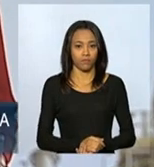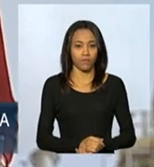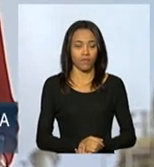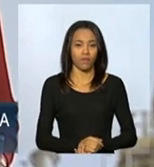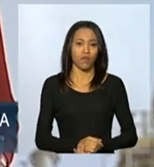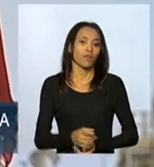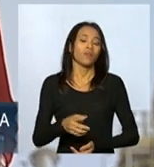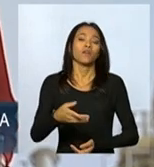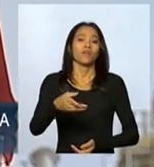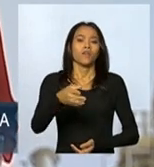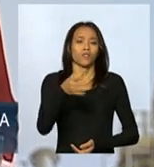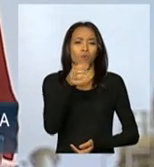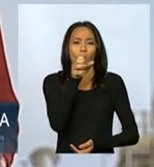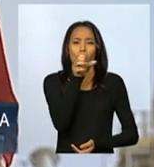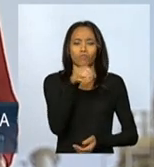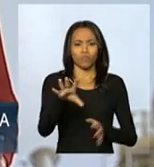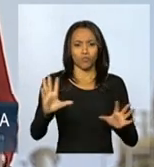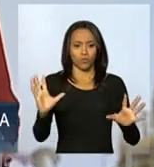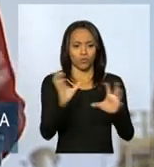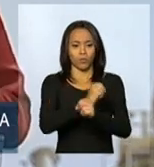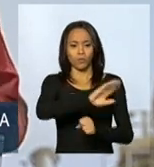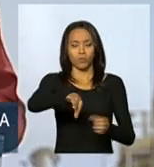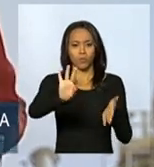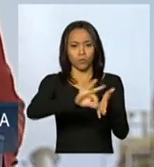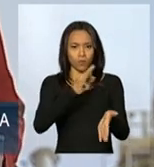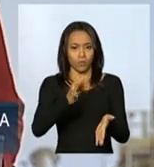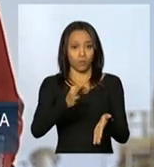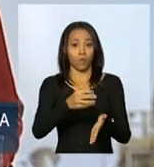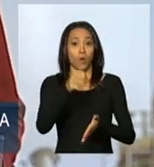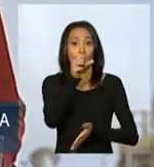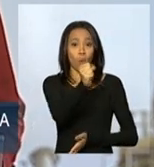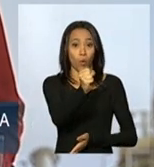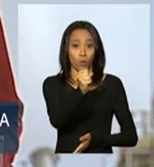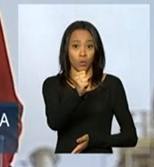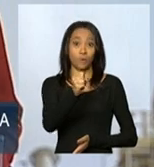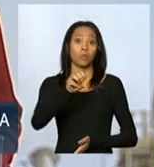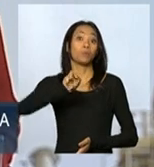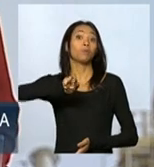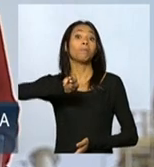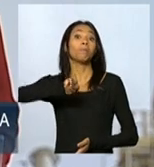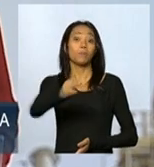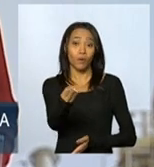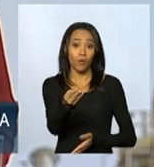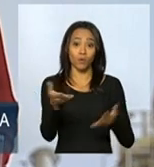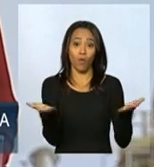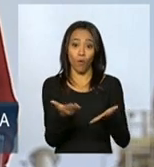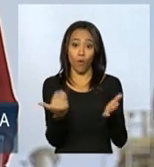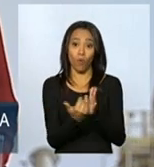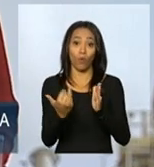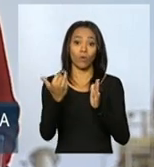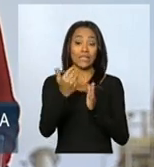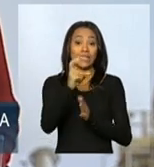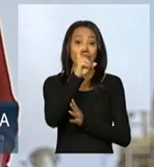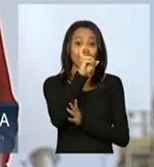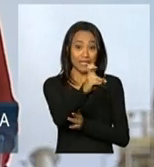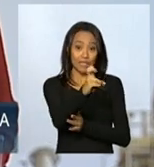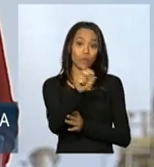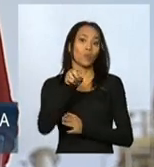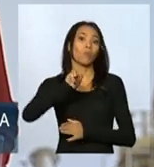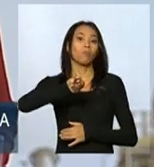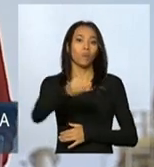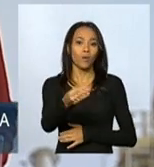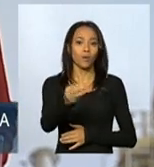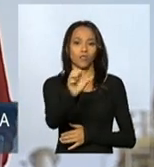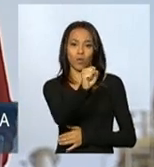chegar aos 8 milhões de matrículas. Hoje, nós já estamos em 5 milhões e 800